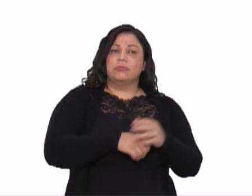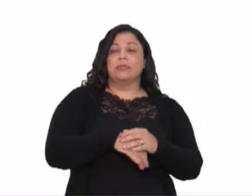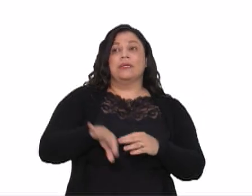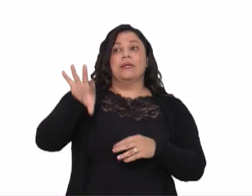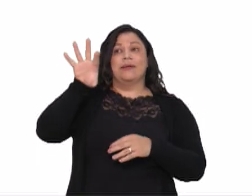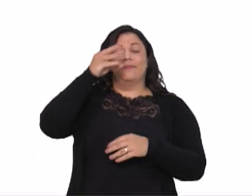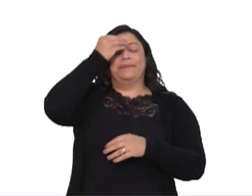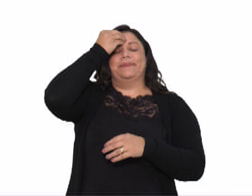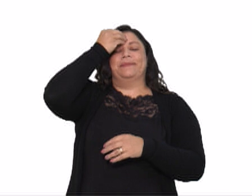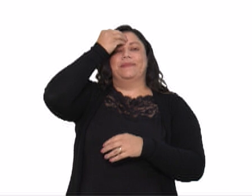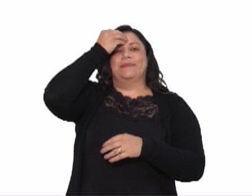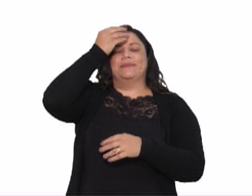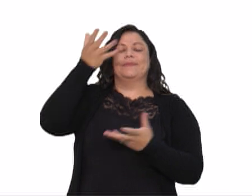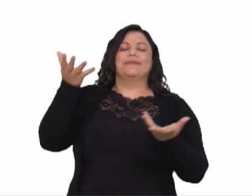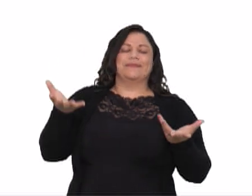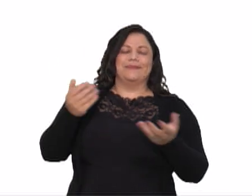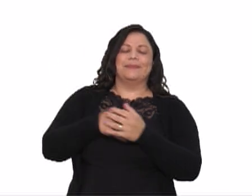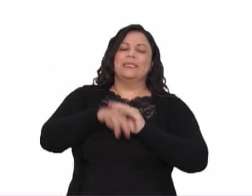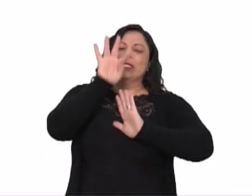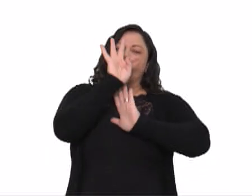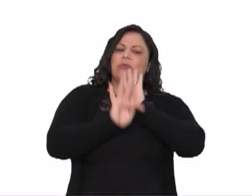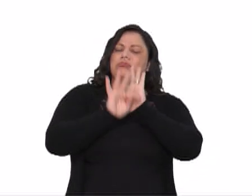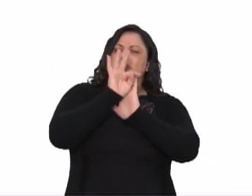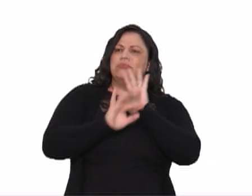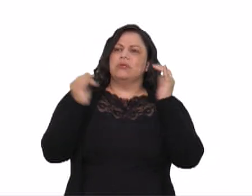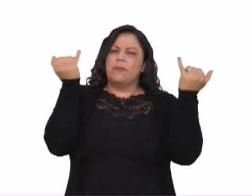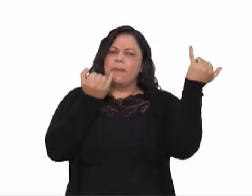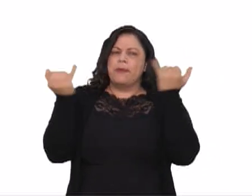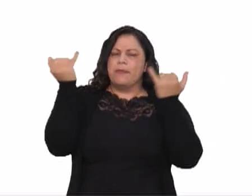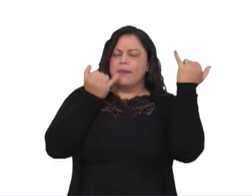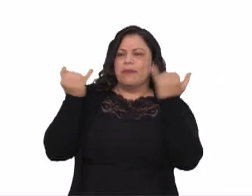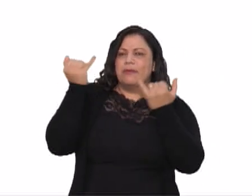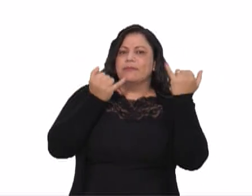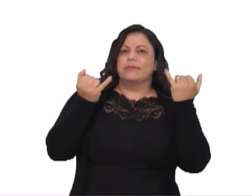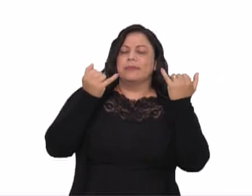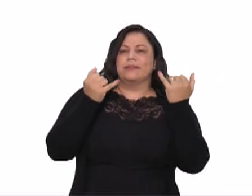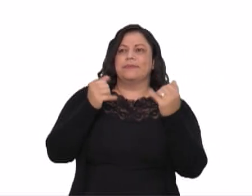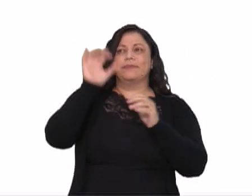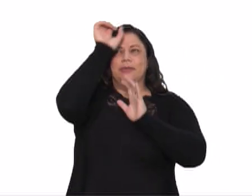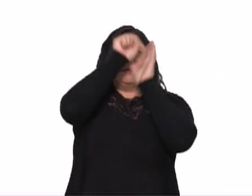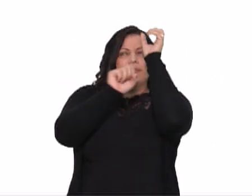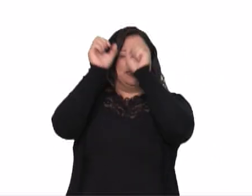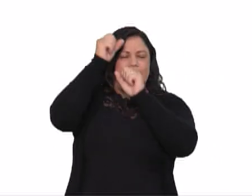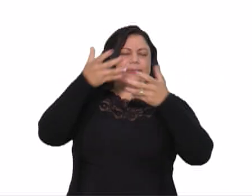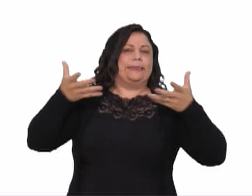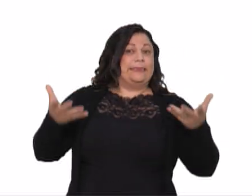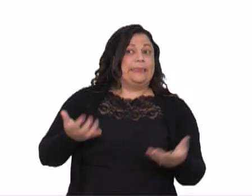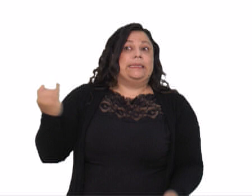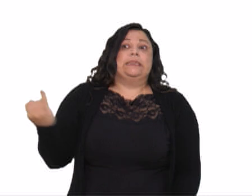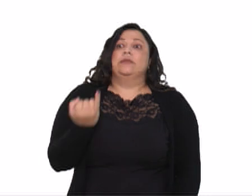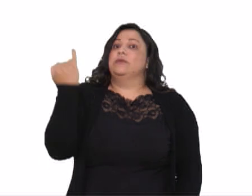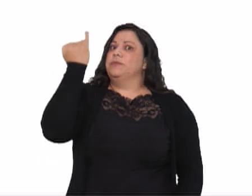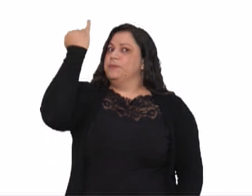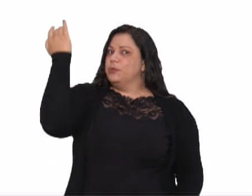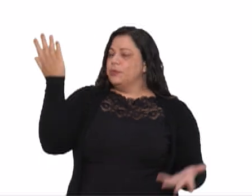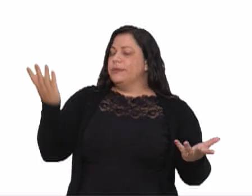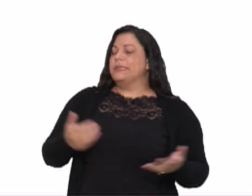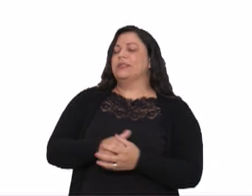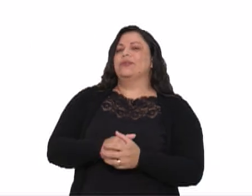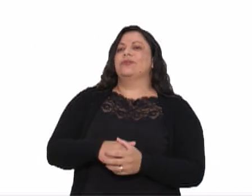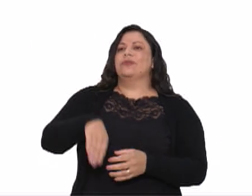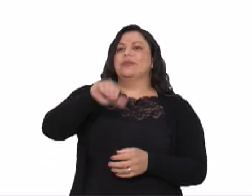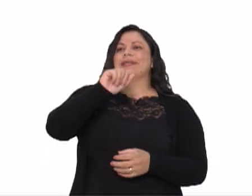texto informativo, vimos como são importantes os recursos da acentuação e